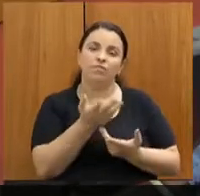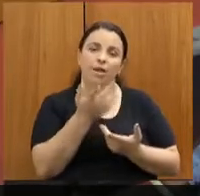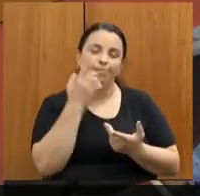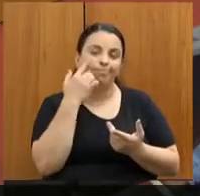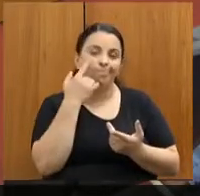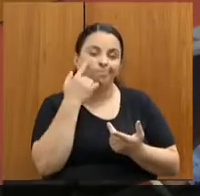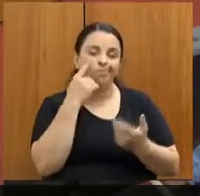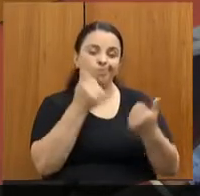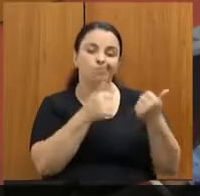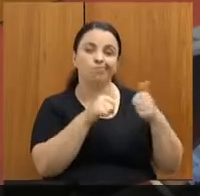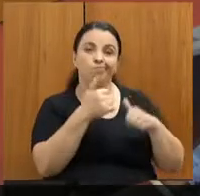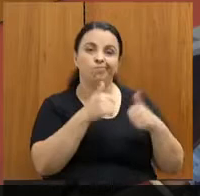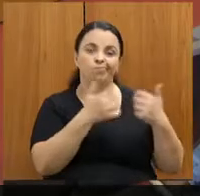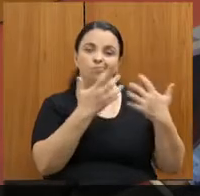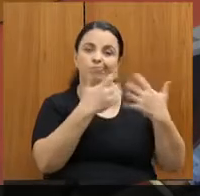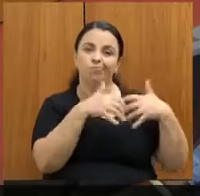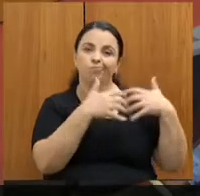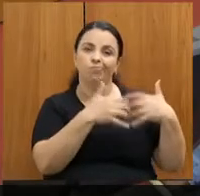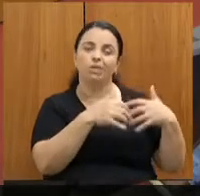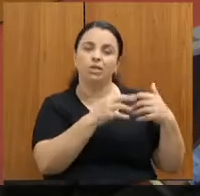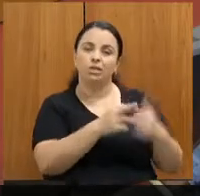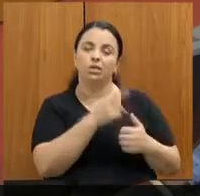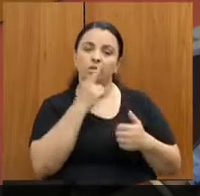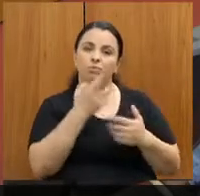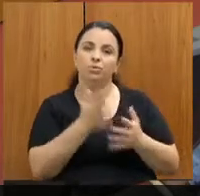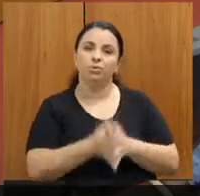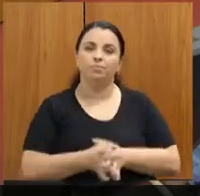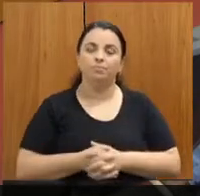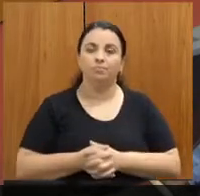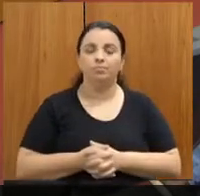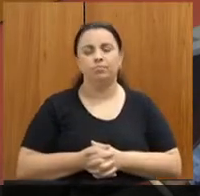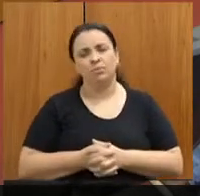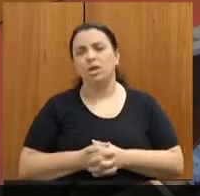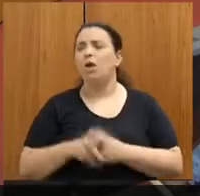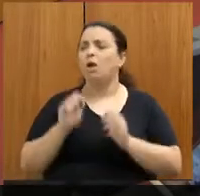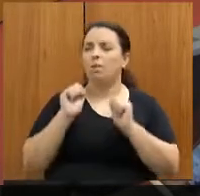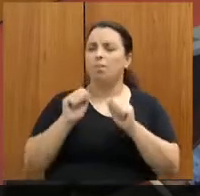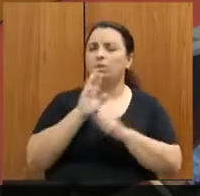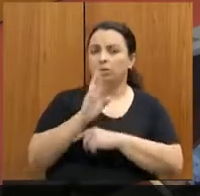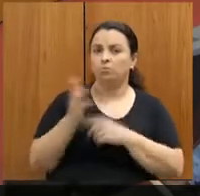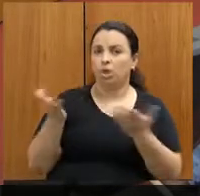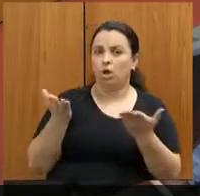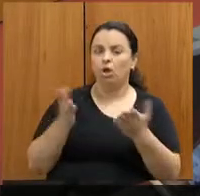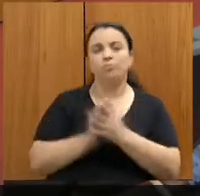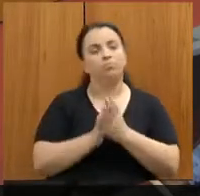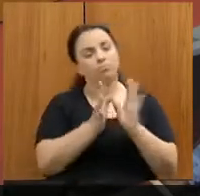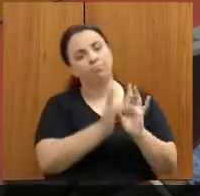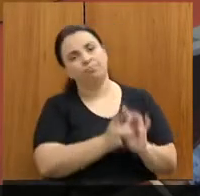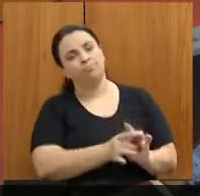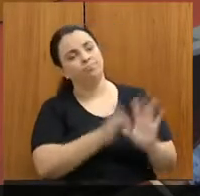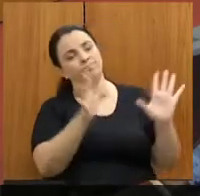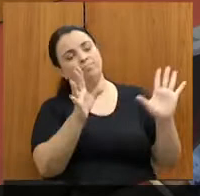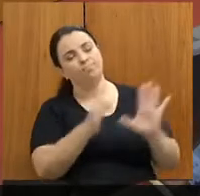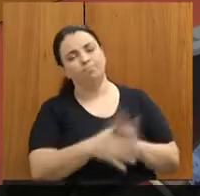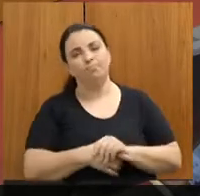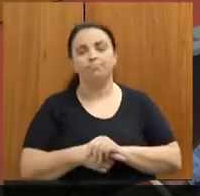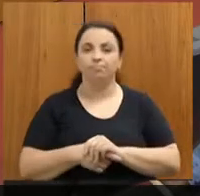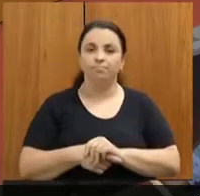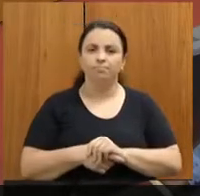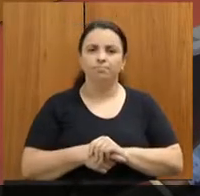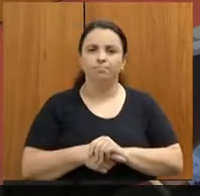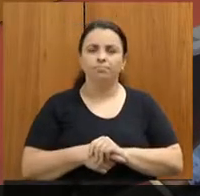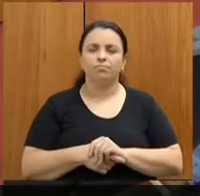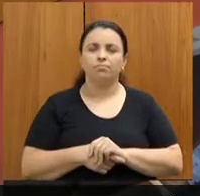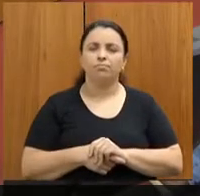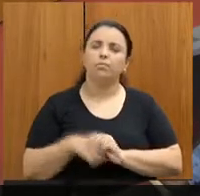apreciar né E claro conter sou eu eu posso responder agora é de vontade né é